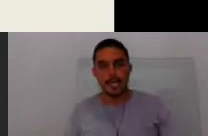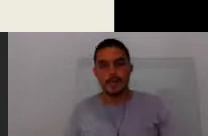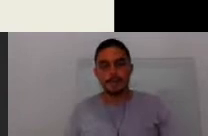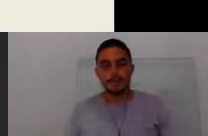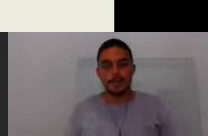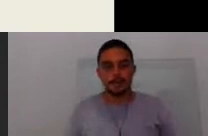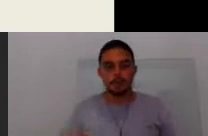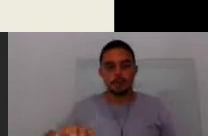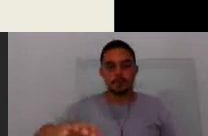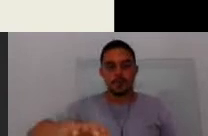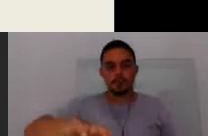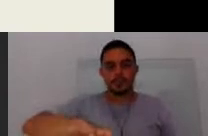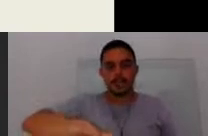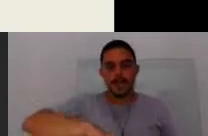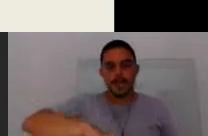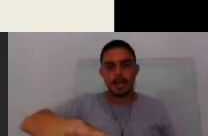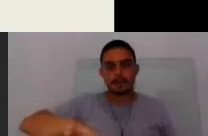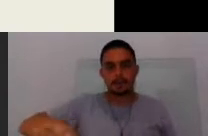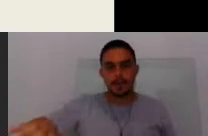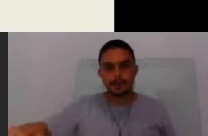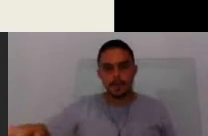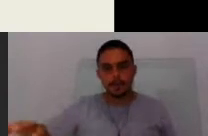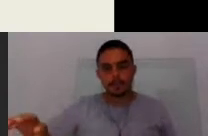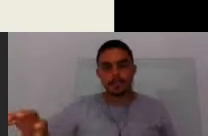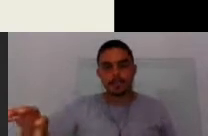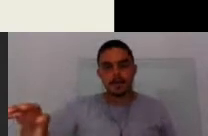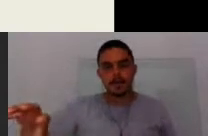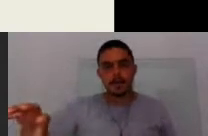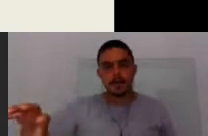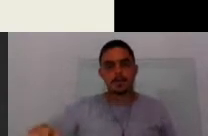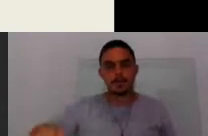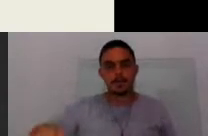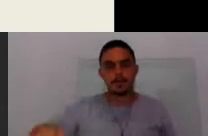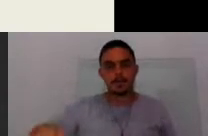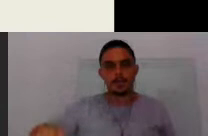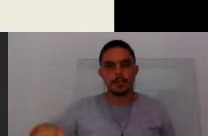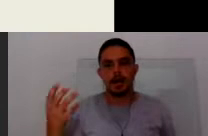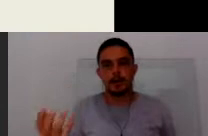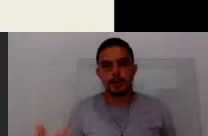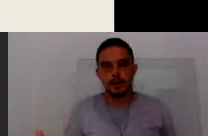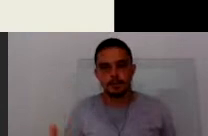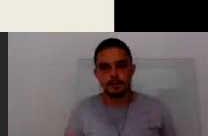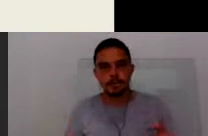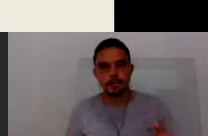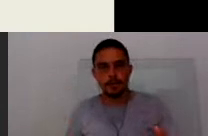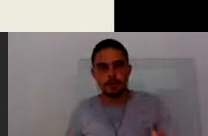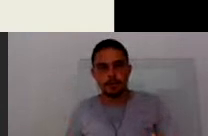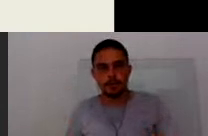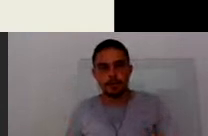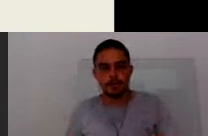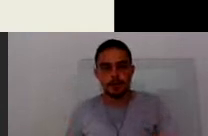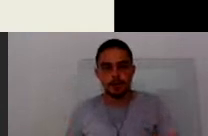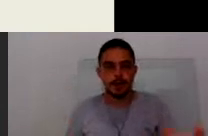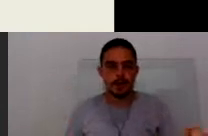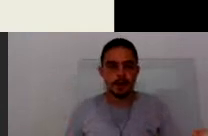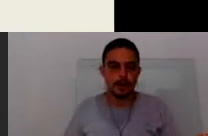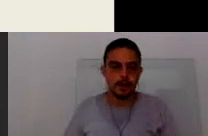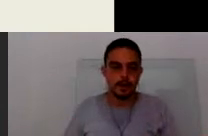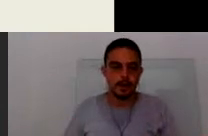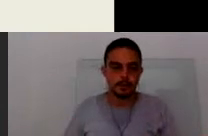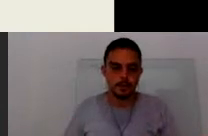tá? Então, solos arenosos têm potencial de infiltração muito maiores do que solos